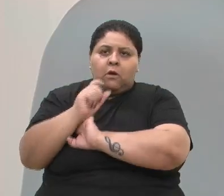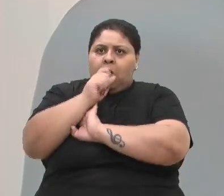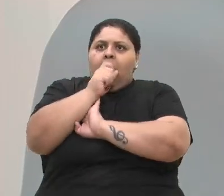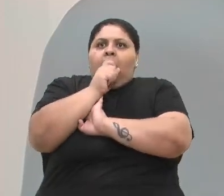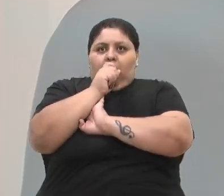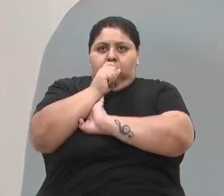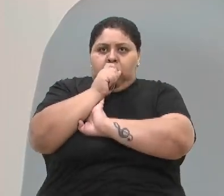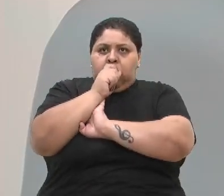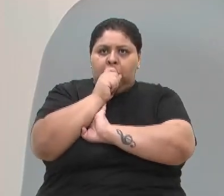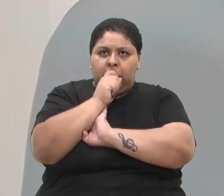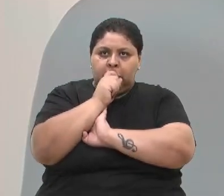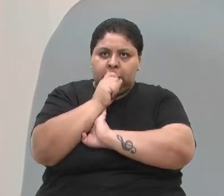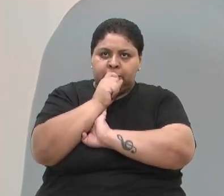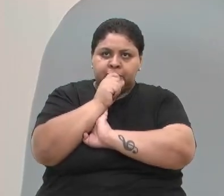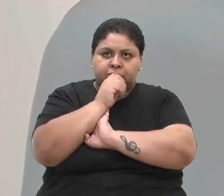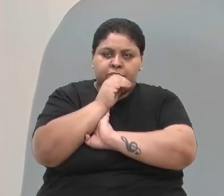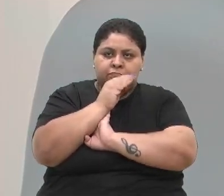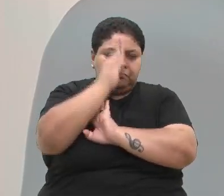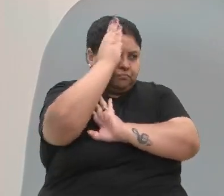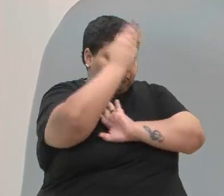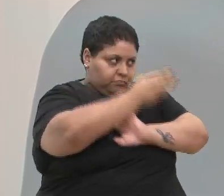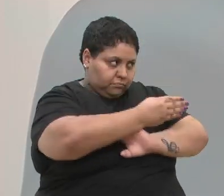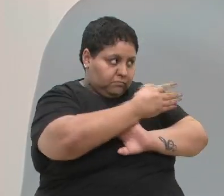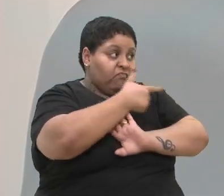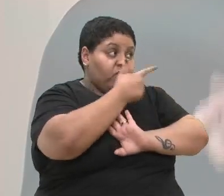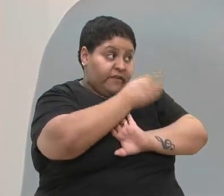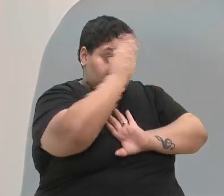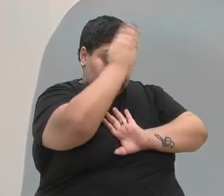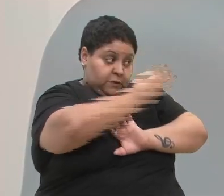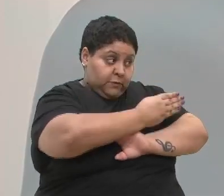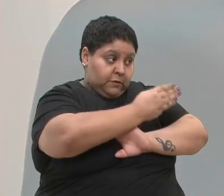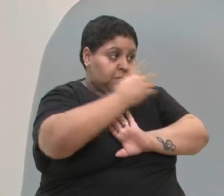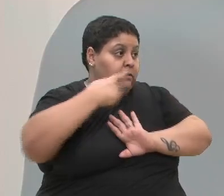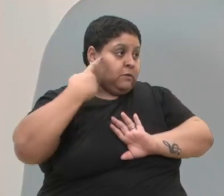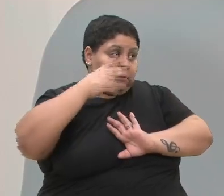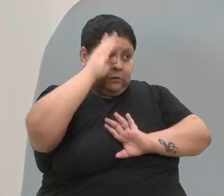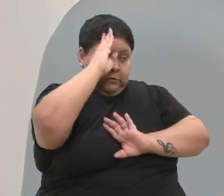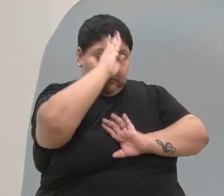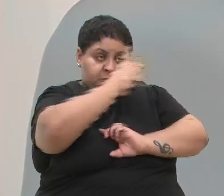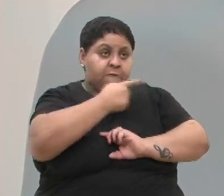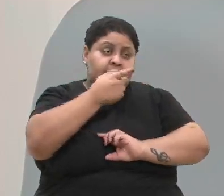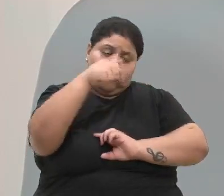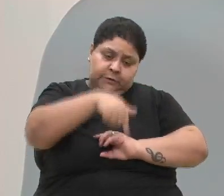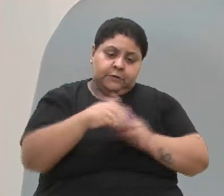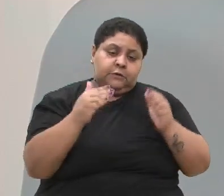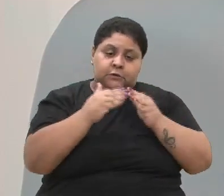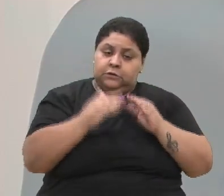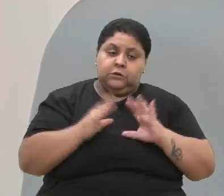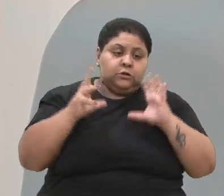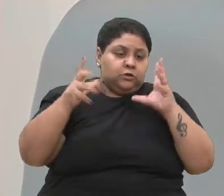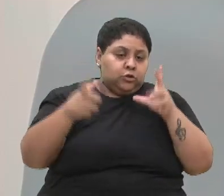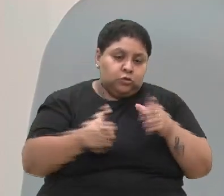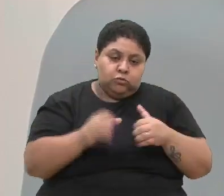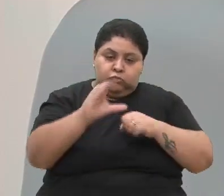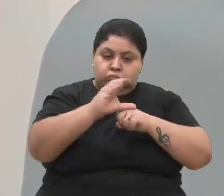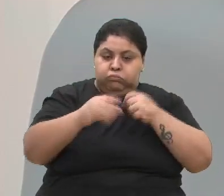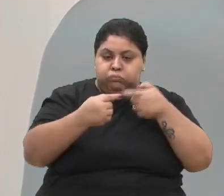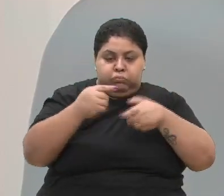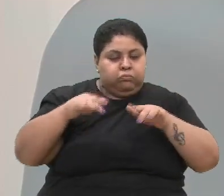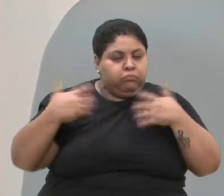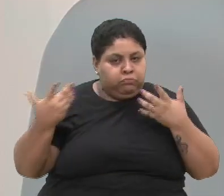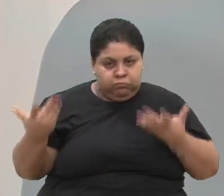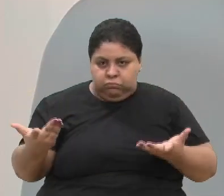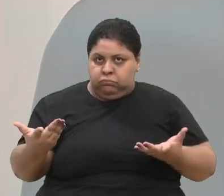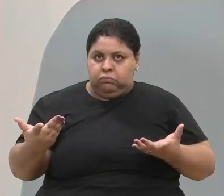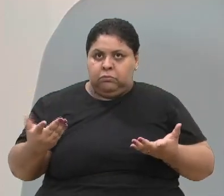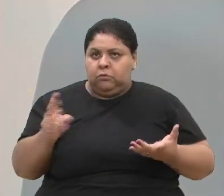me dirigir ao colega Bressan, que na semana passada contestou que essa casa tudo é inconstitucional e que, enfim, só